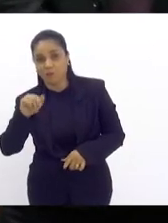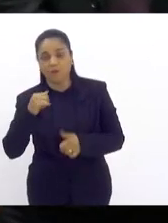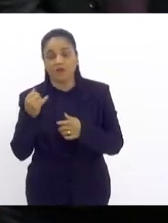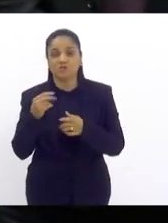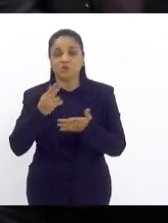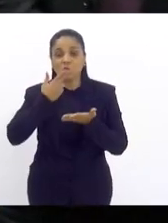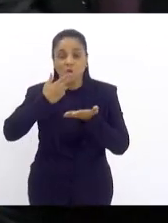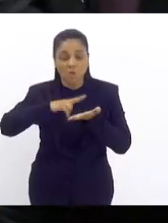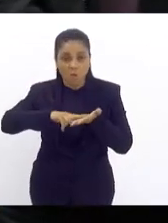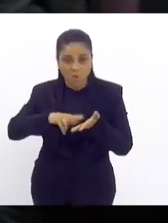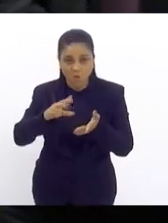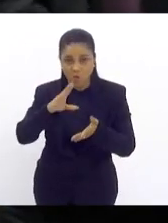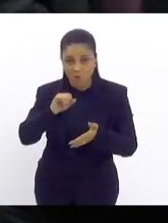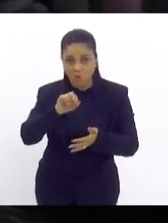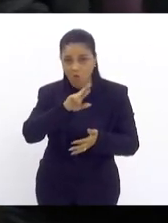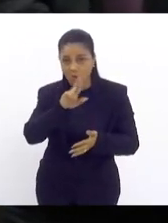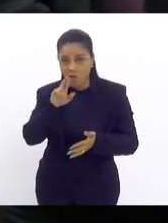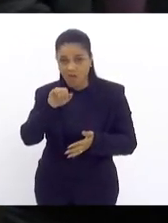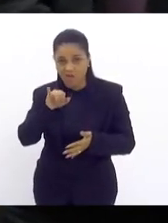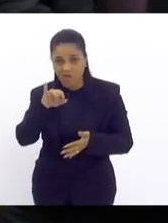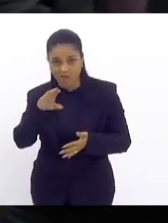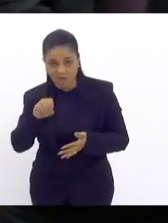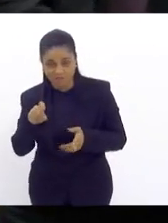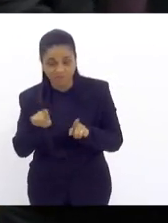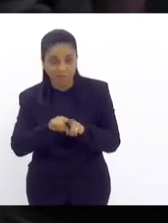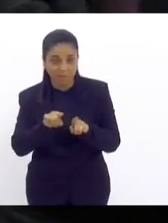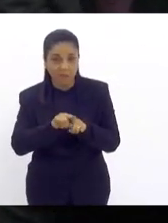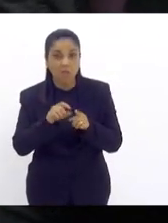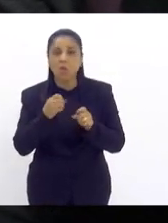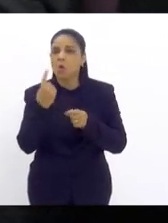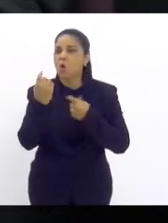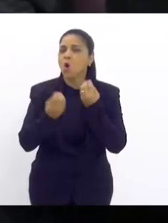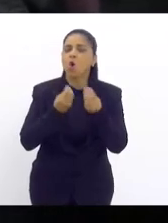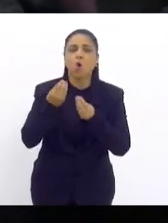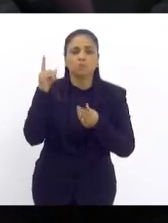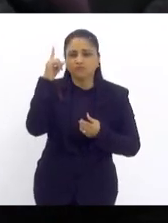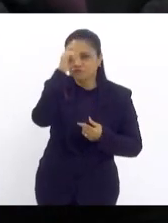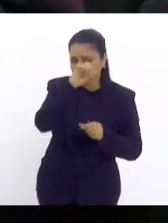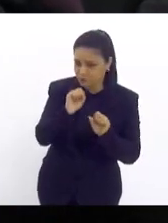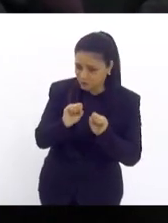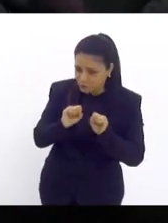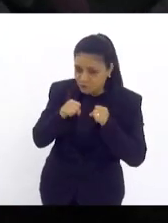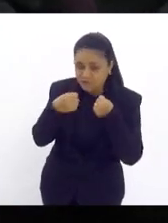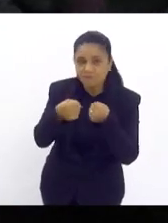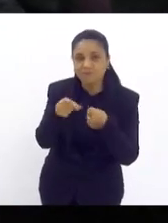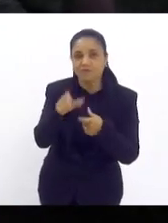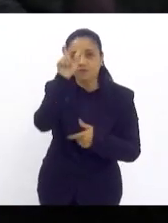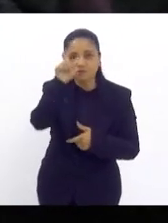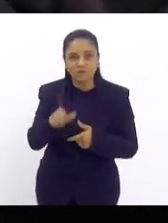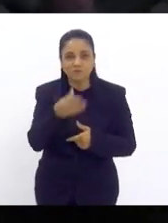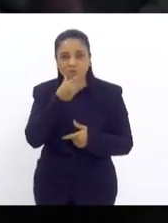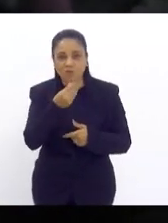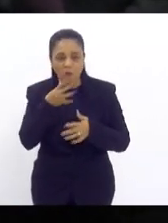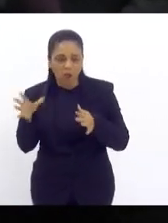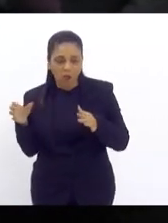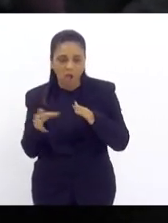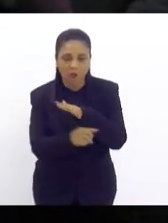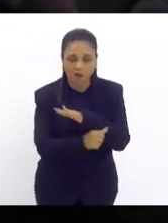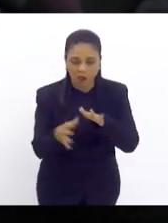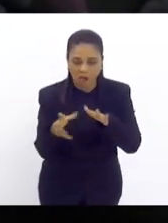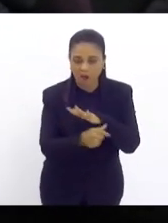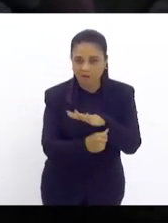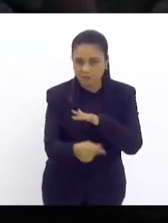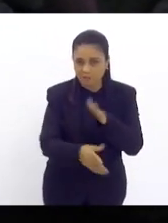como deve ser difícil ter que defender um corrupto que não respeita ninguém